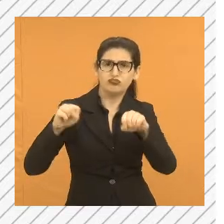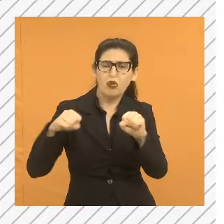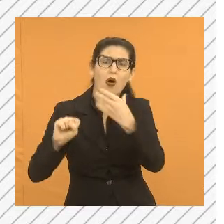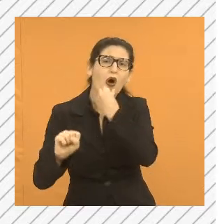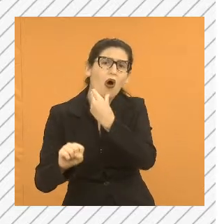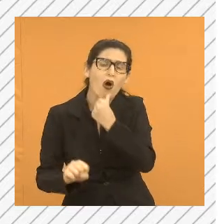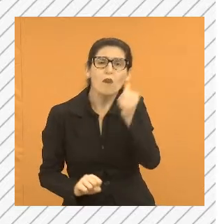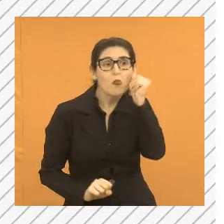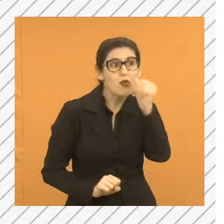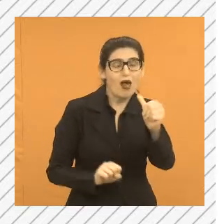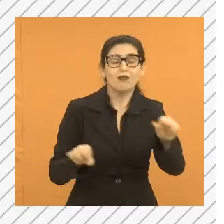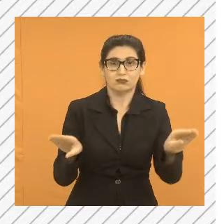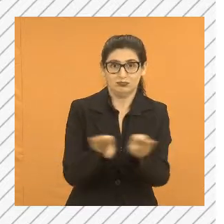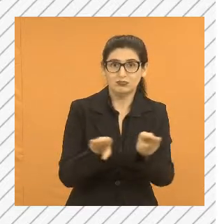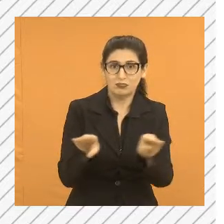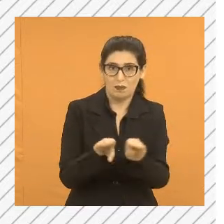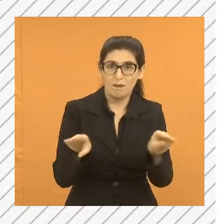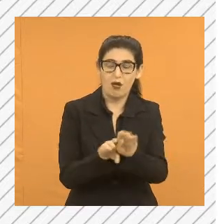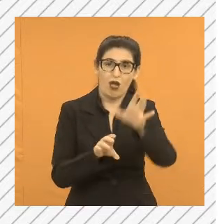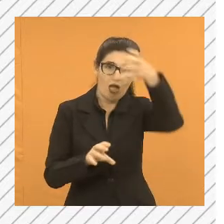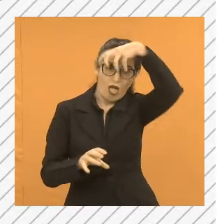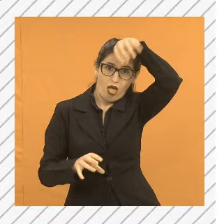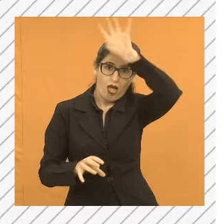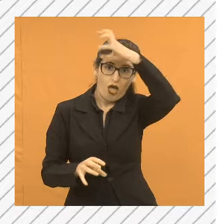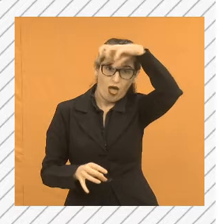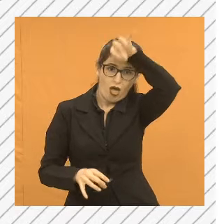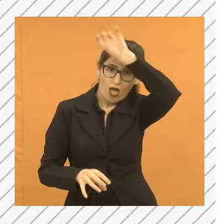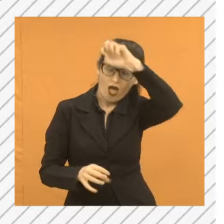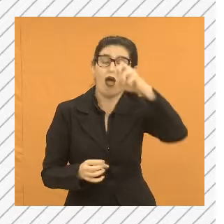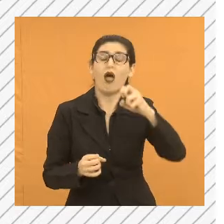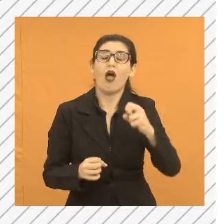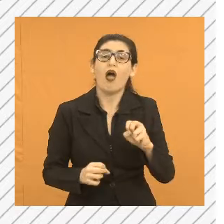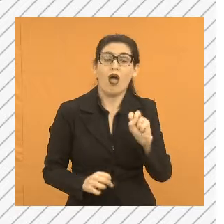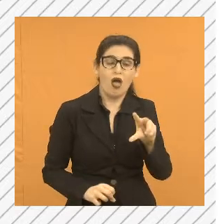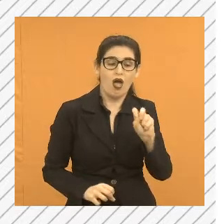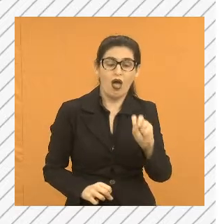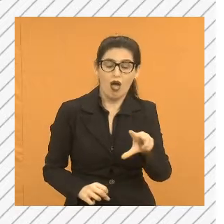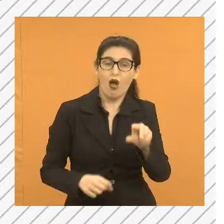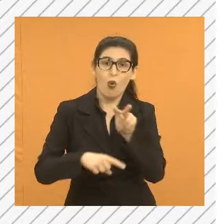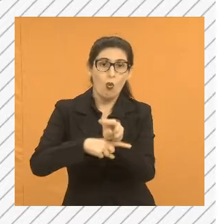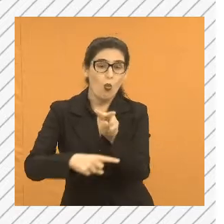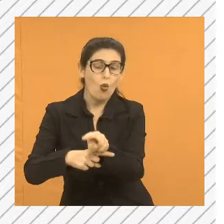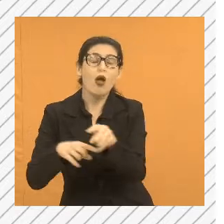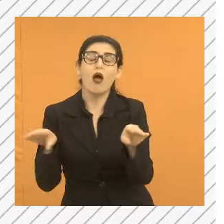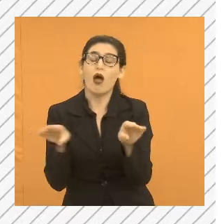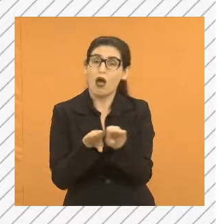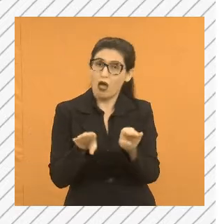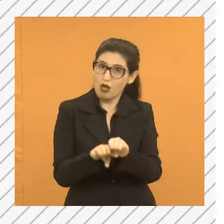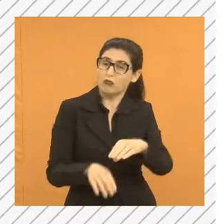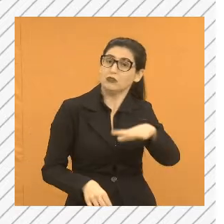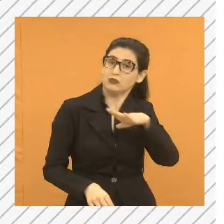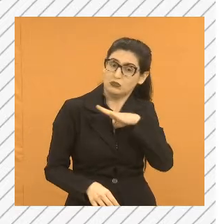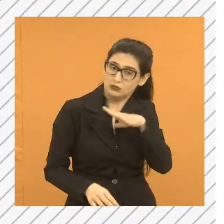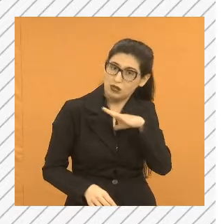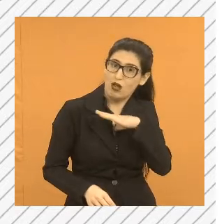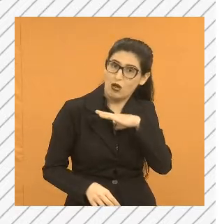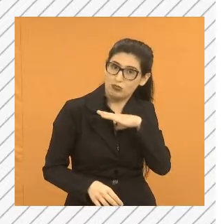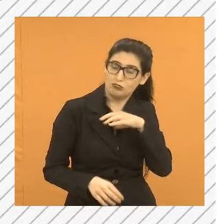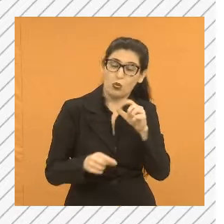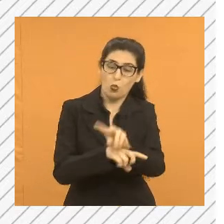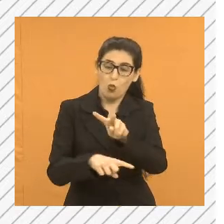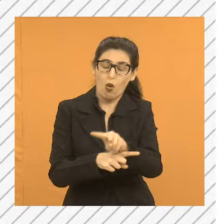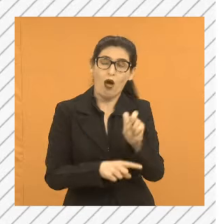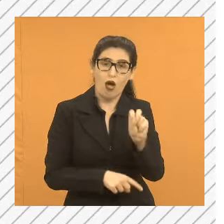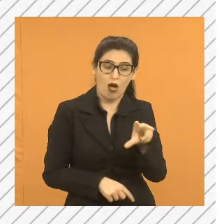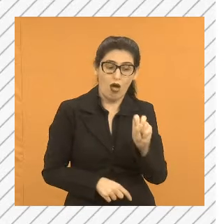masculina e feminina, o ambulatório de infectologia e o laboratório municipal. Pode passar. Na